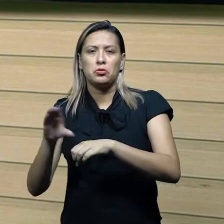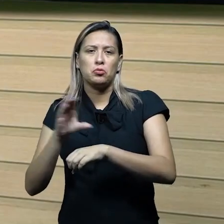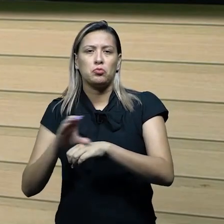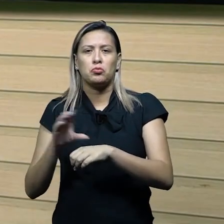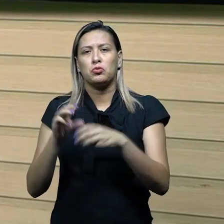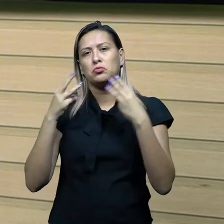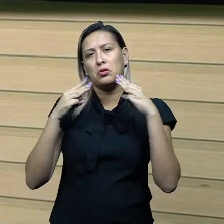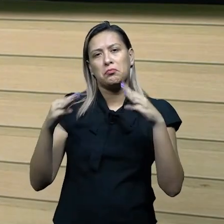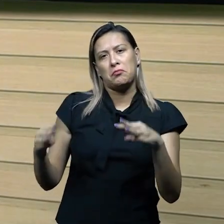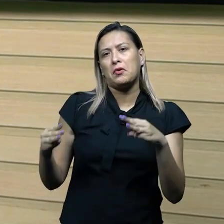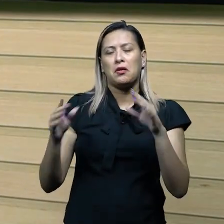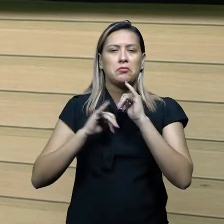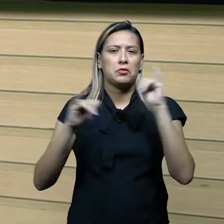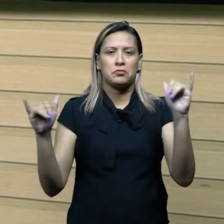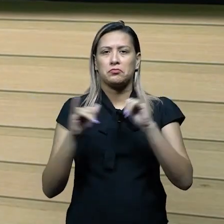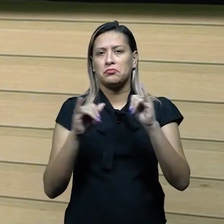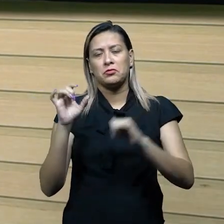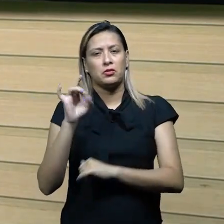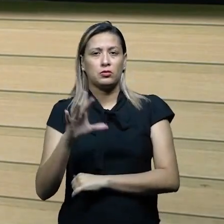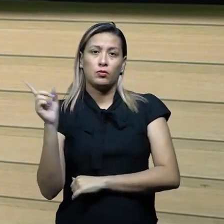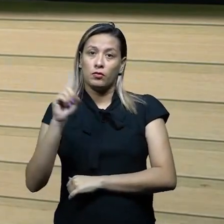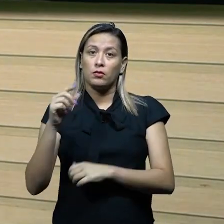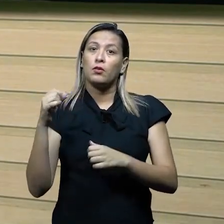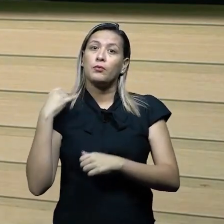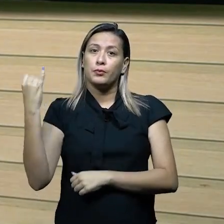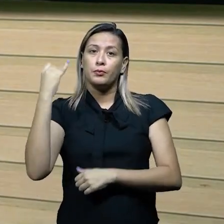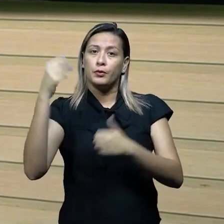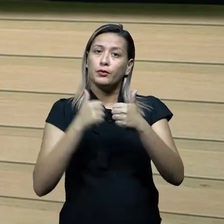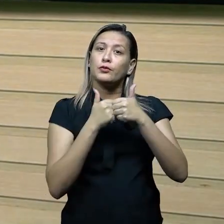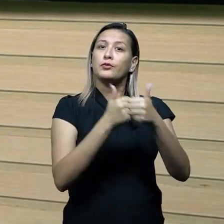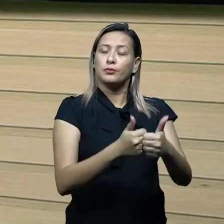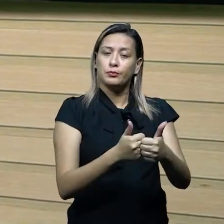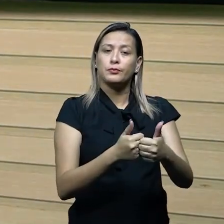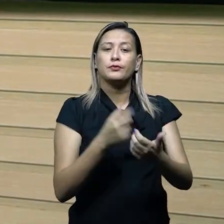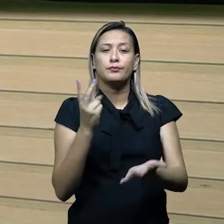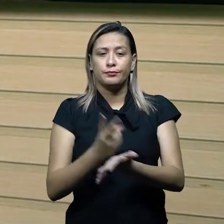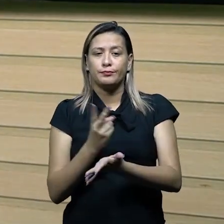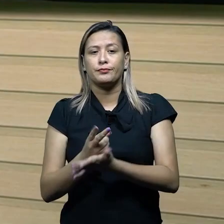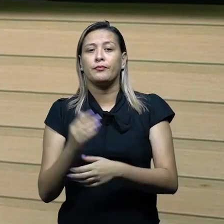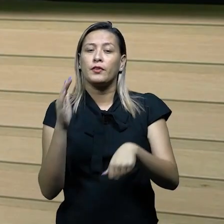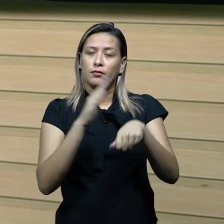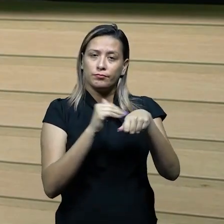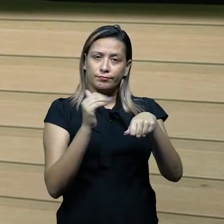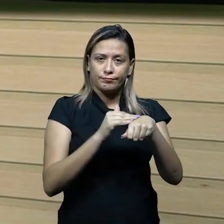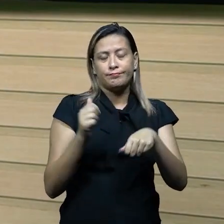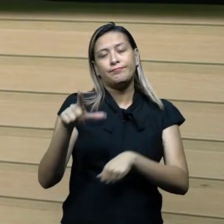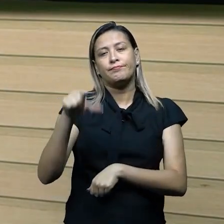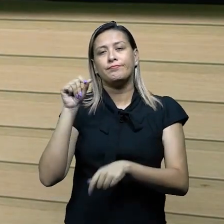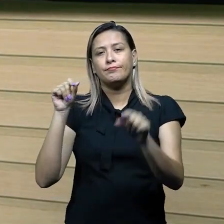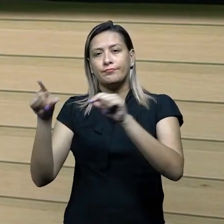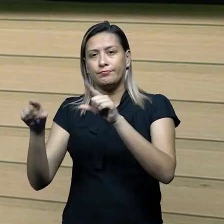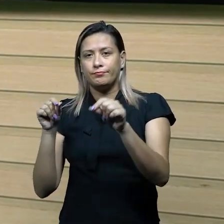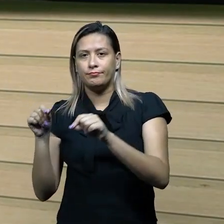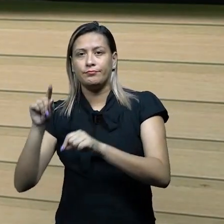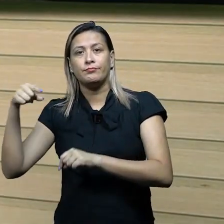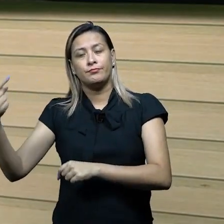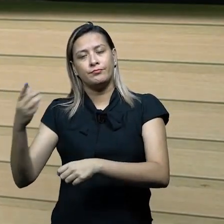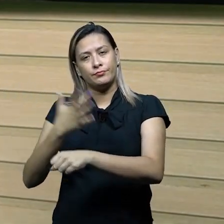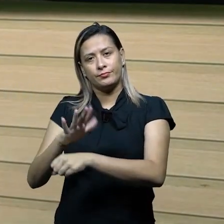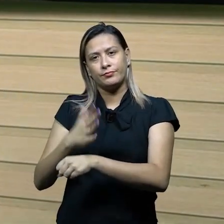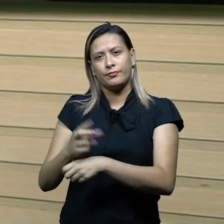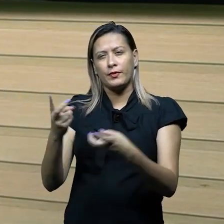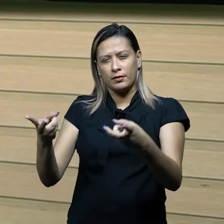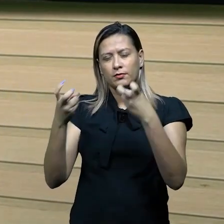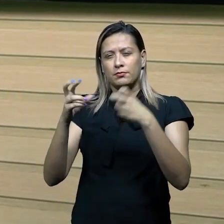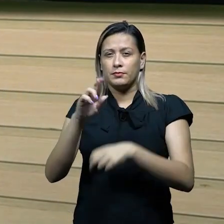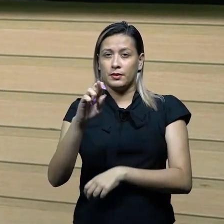É importante que você realmente acompanhe. Então, recruto, seleciono e treino. Olha como o RH